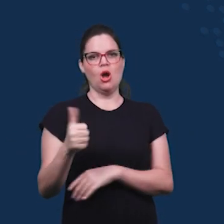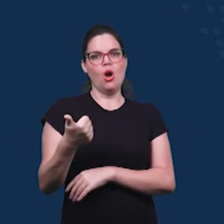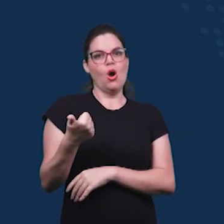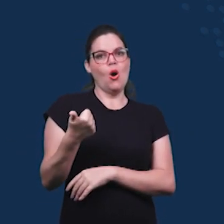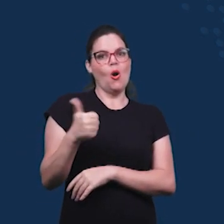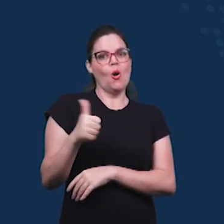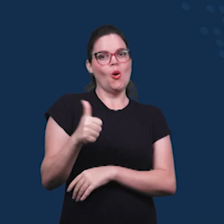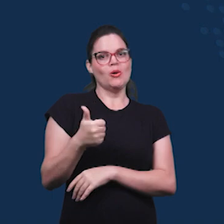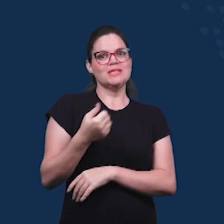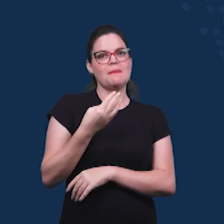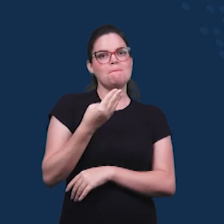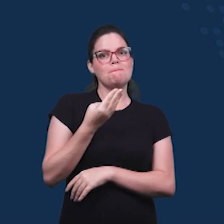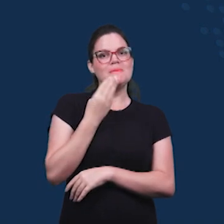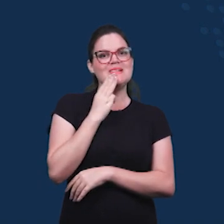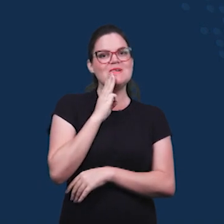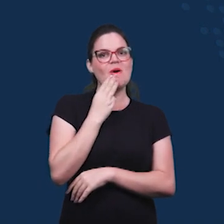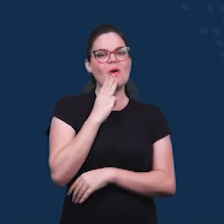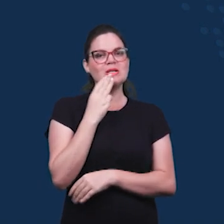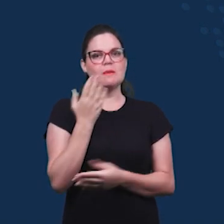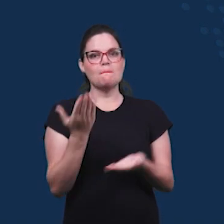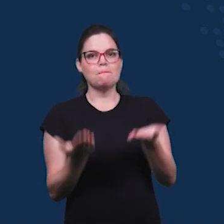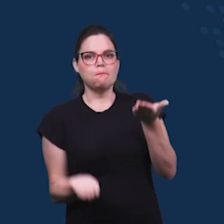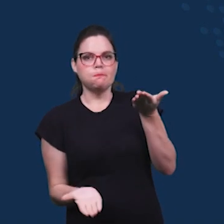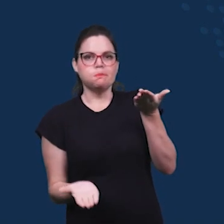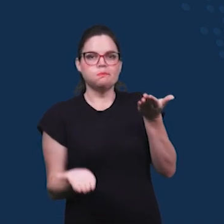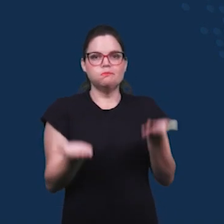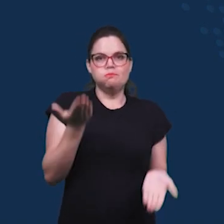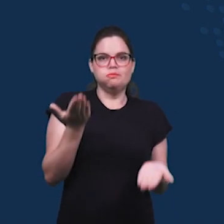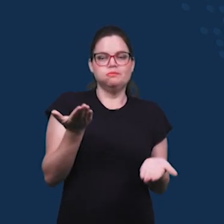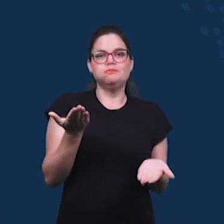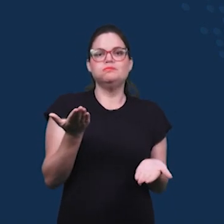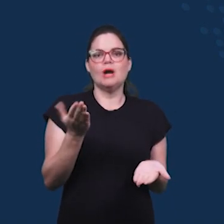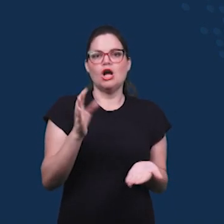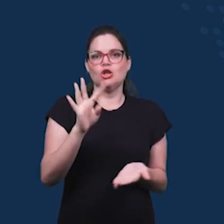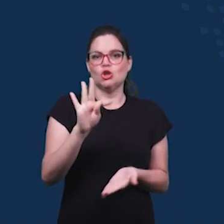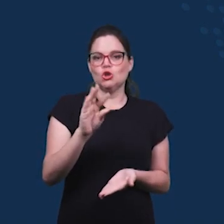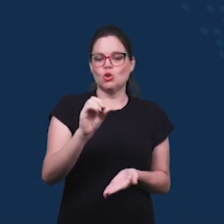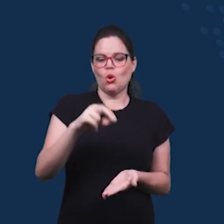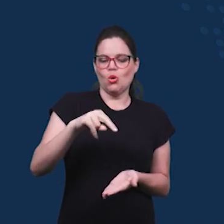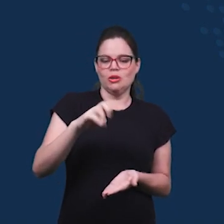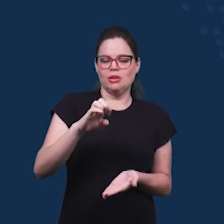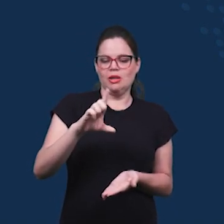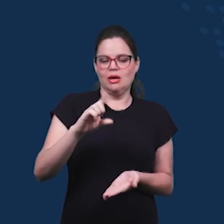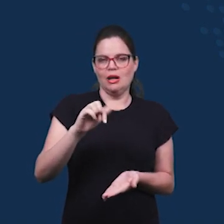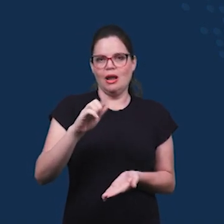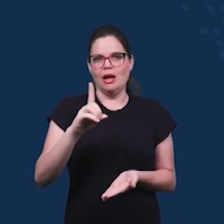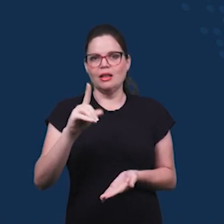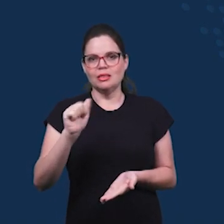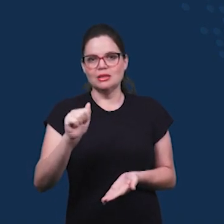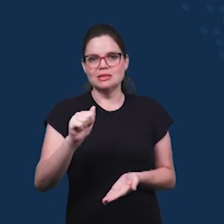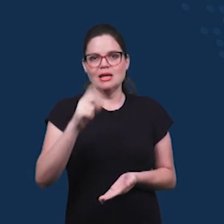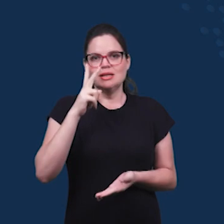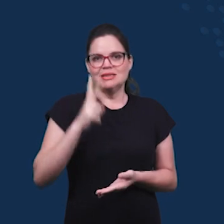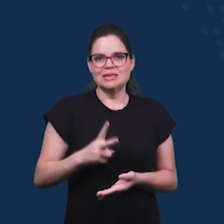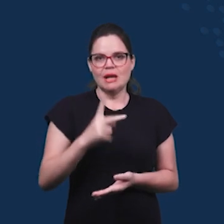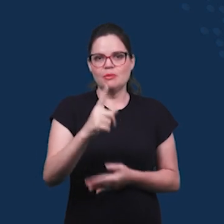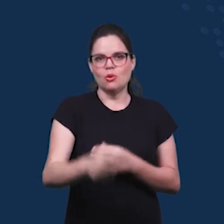lançados nos oceanos anualmente. E esse valor deve triplicar até 1940.